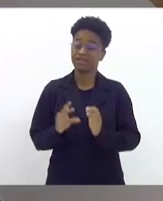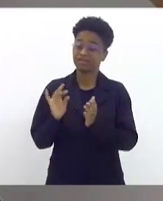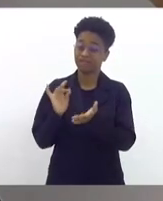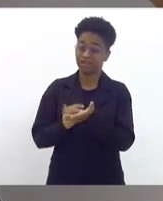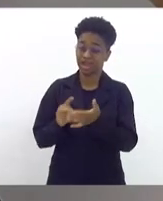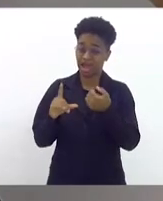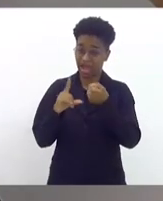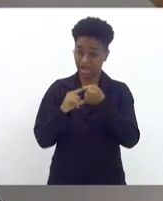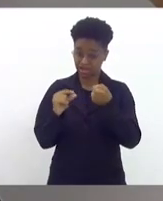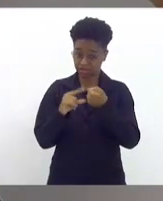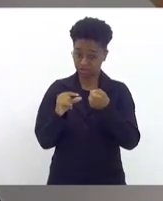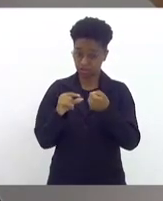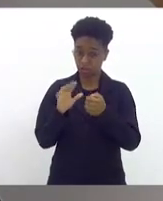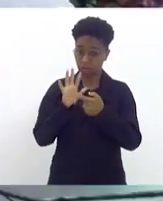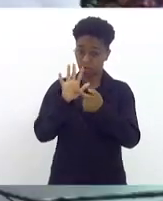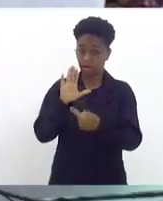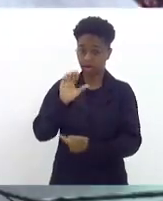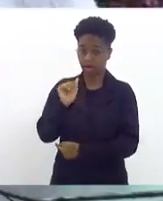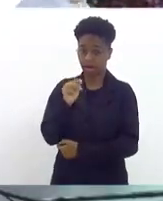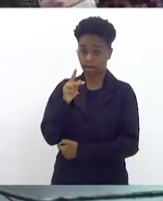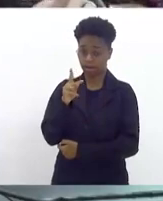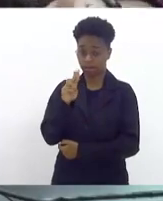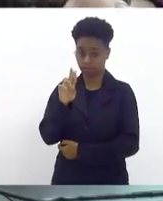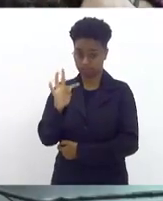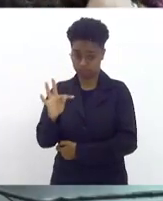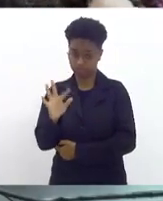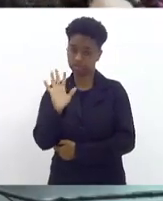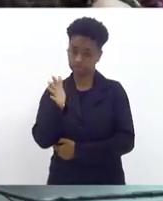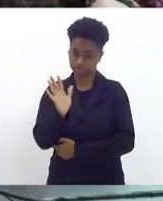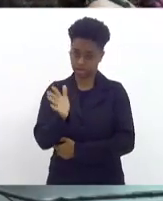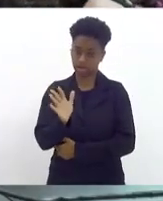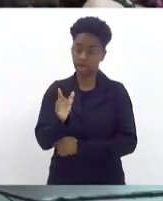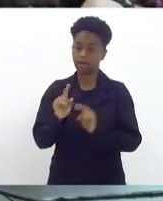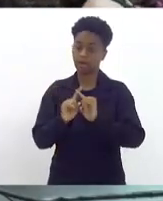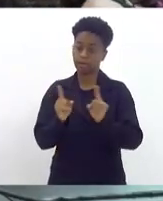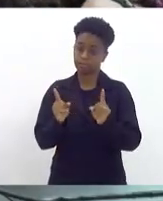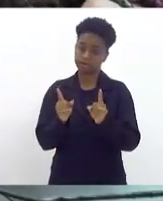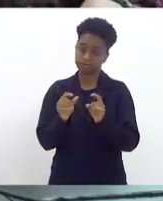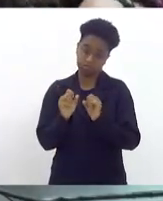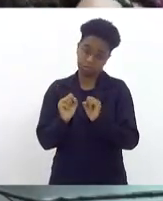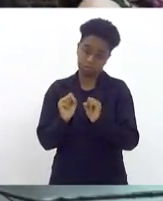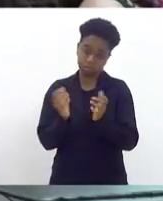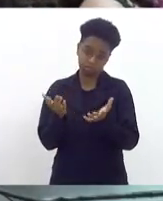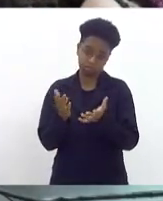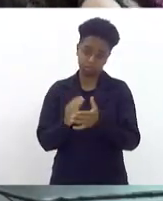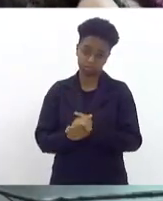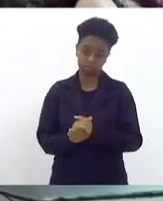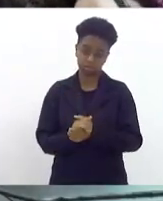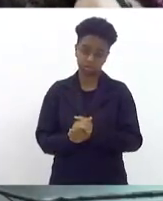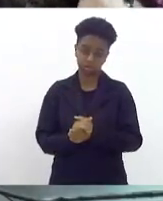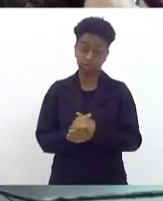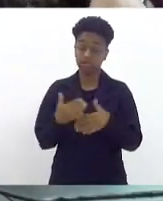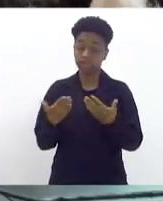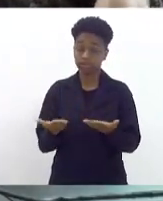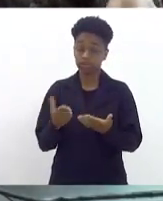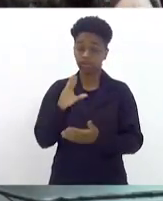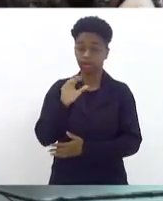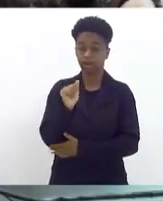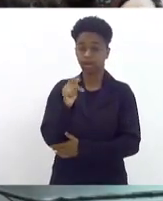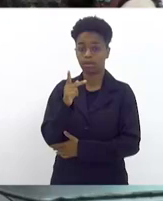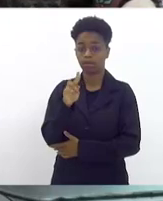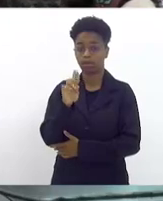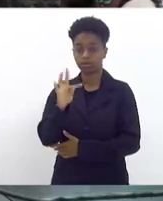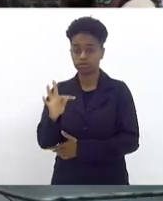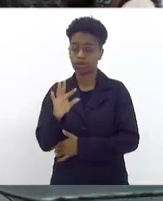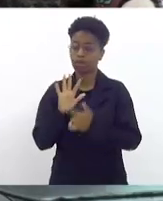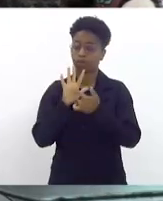no caput ele já está poderá mas ao invés de deverá então no caput ele já foi